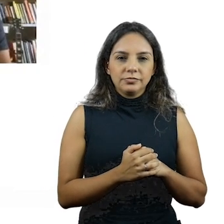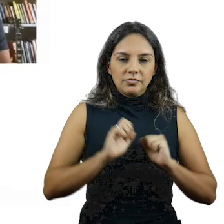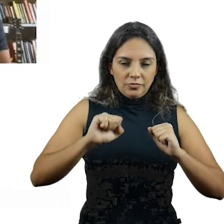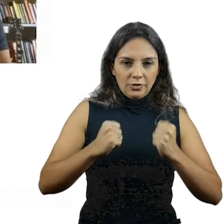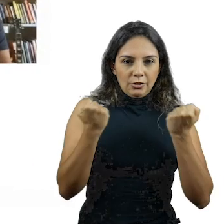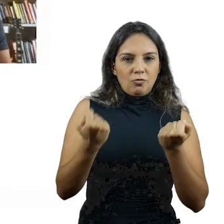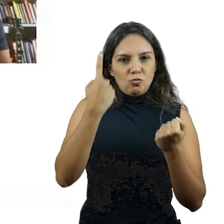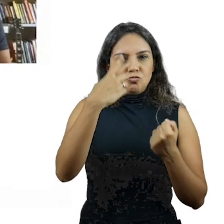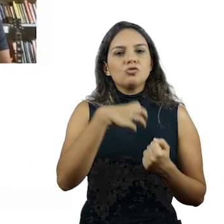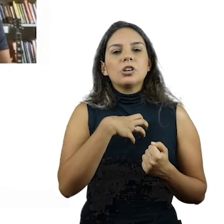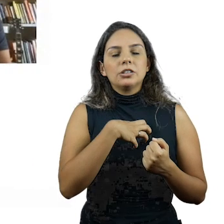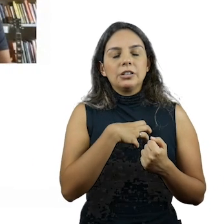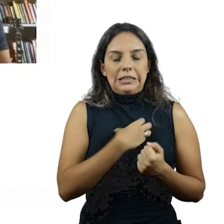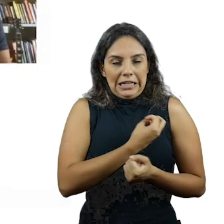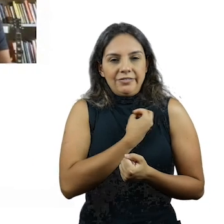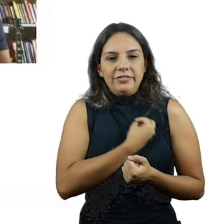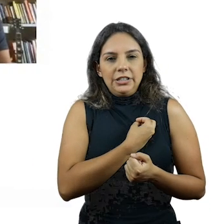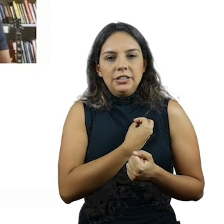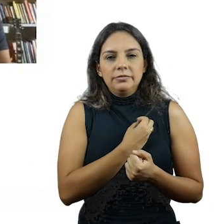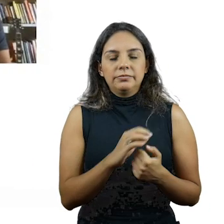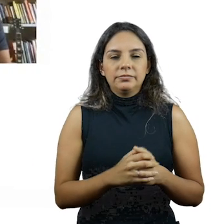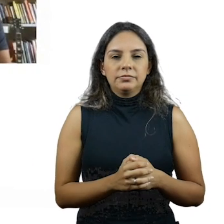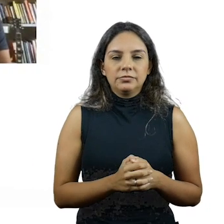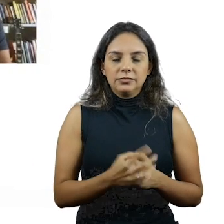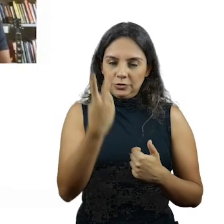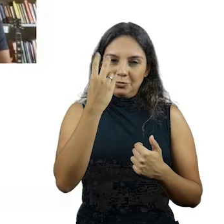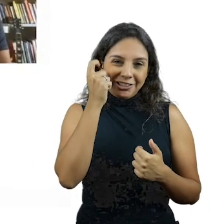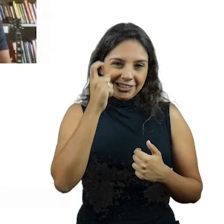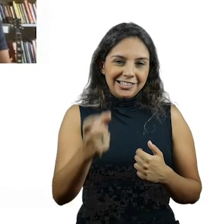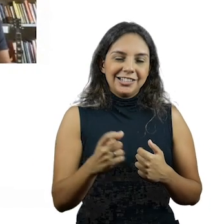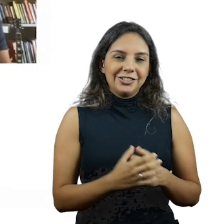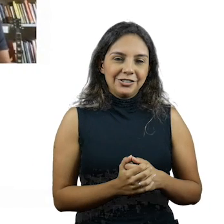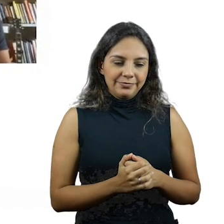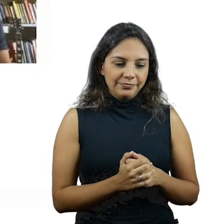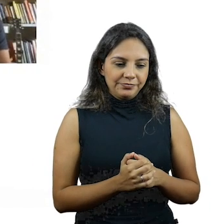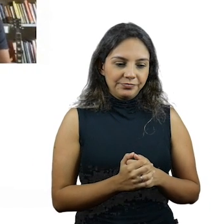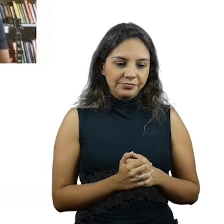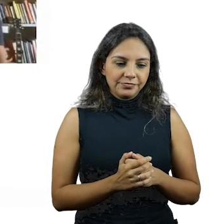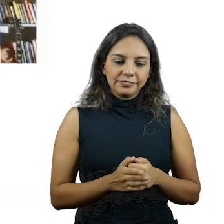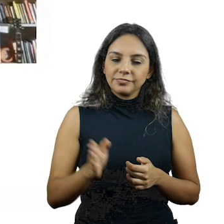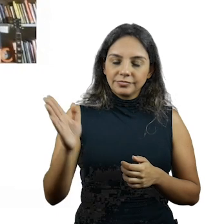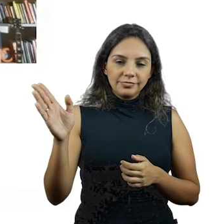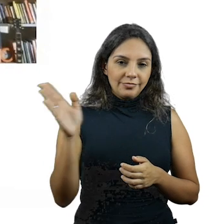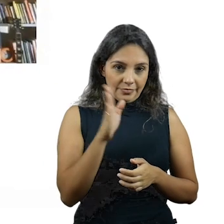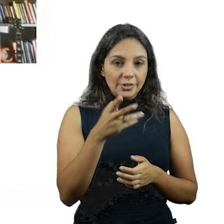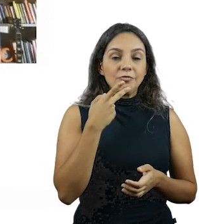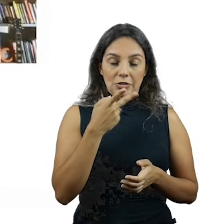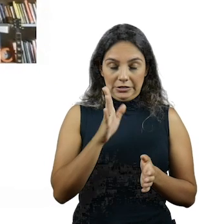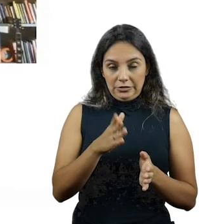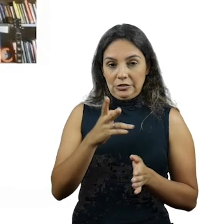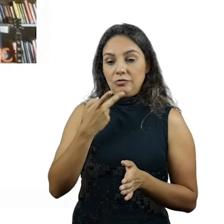reforça uma essência da vida, sabe? Que eu acho bastante interessante. É legal isso, né?